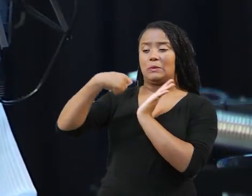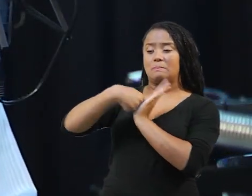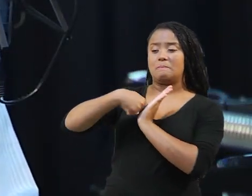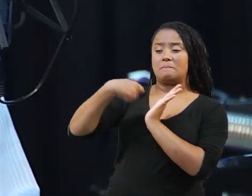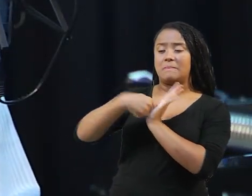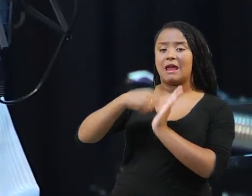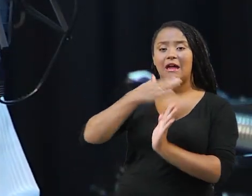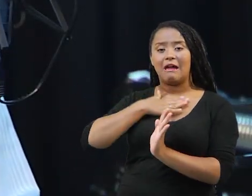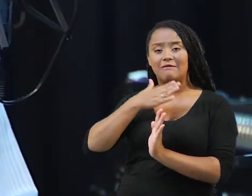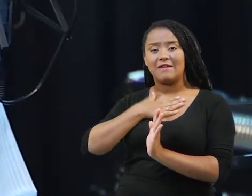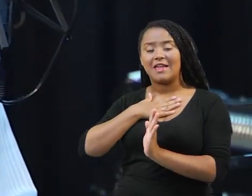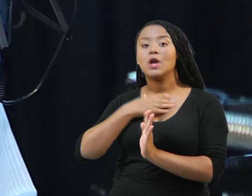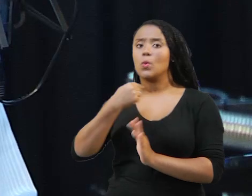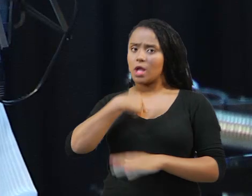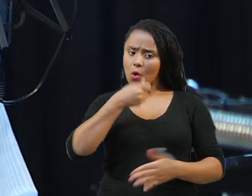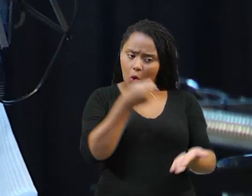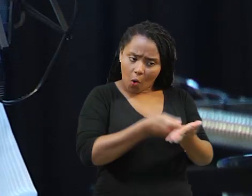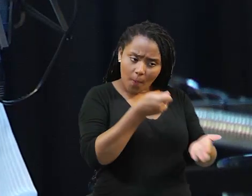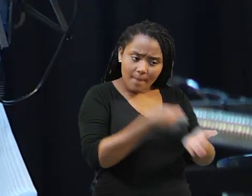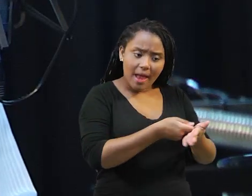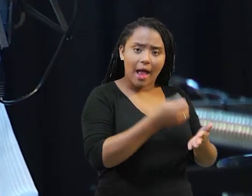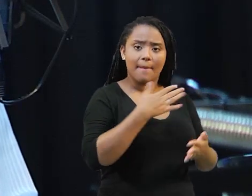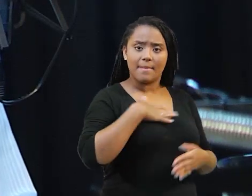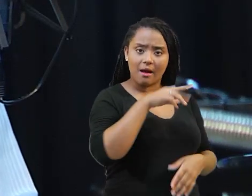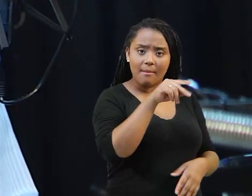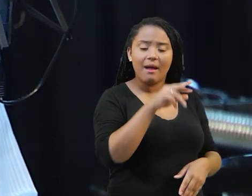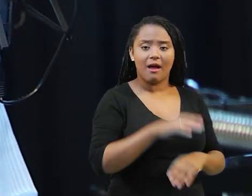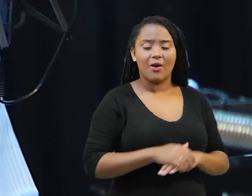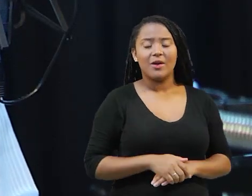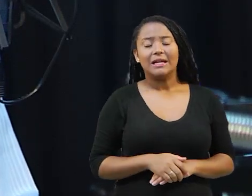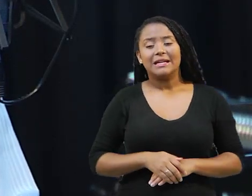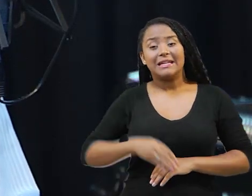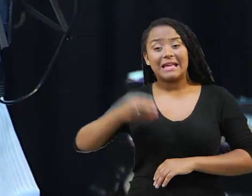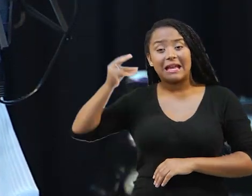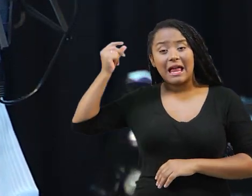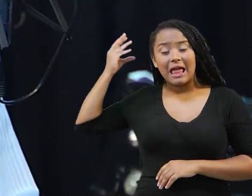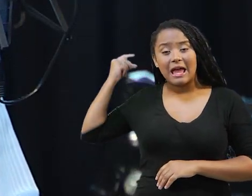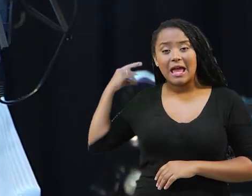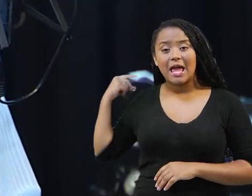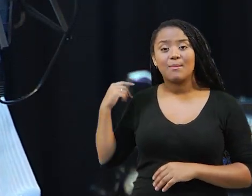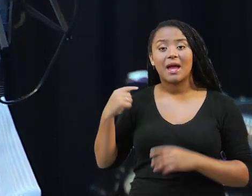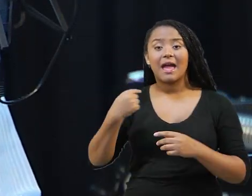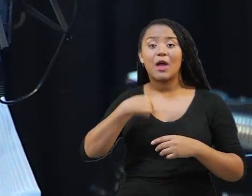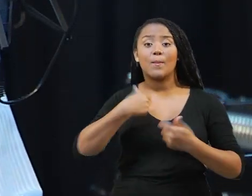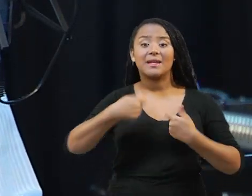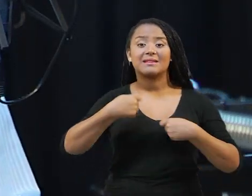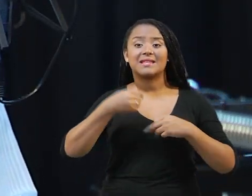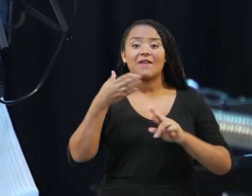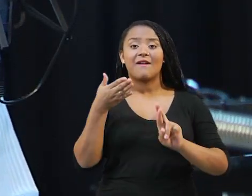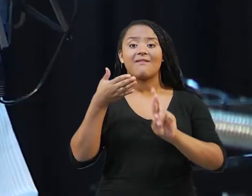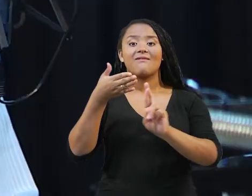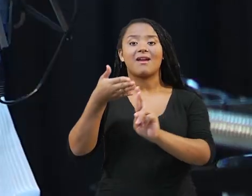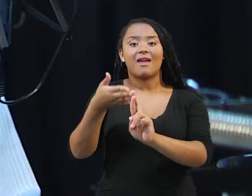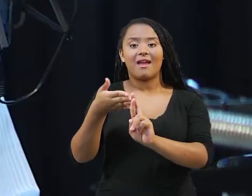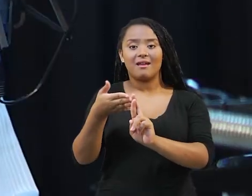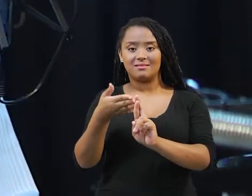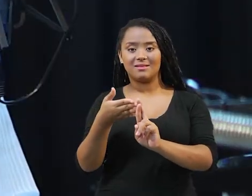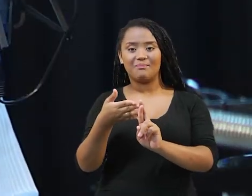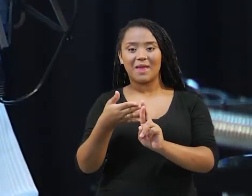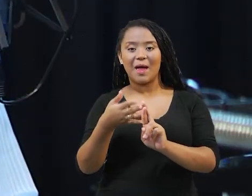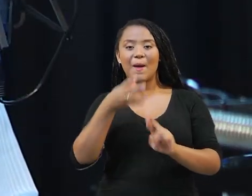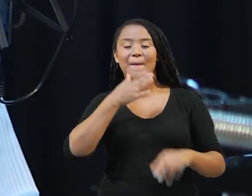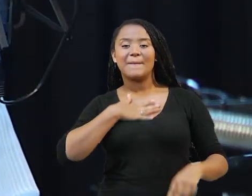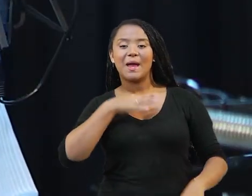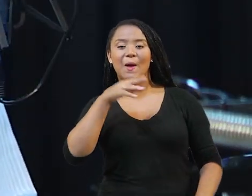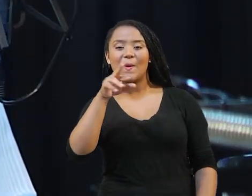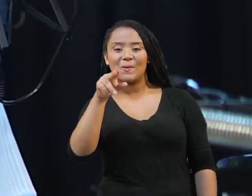que tinha mais rigor, né? Então, mas assim, todos foram seguindo a mesma linha,